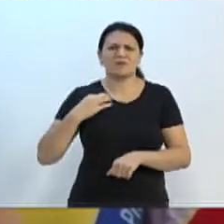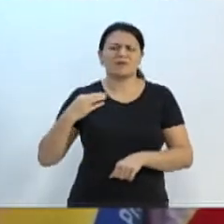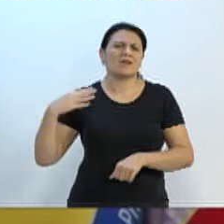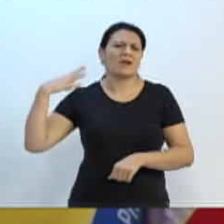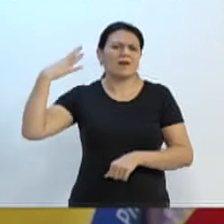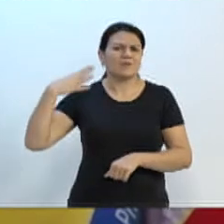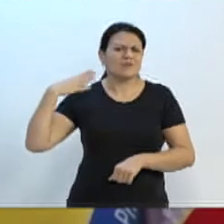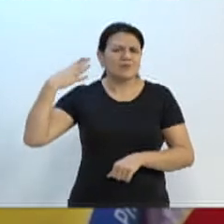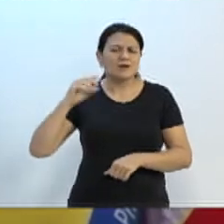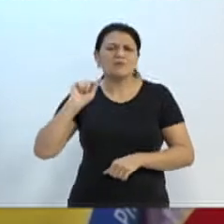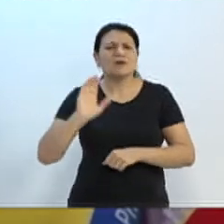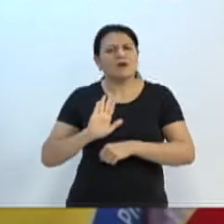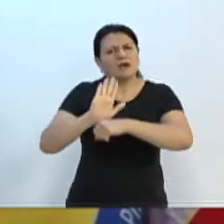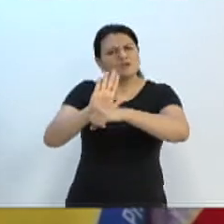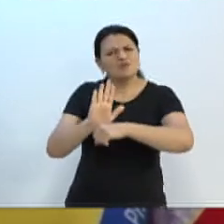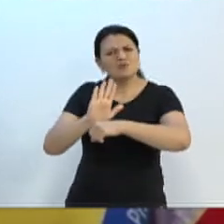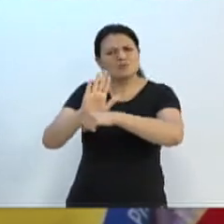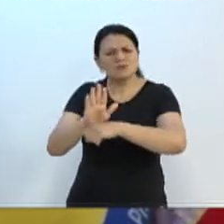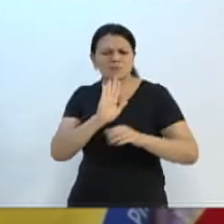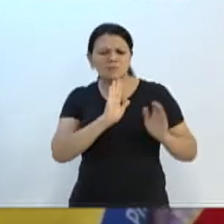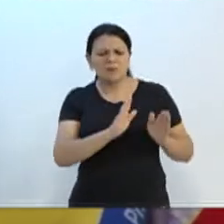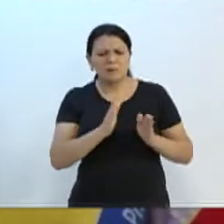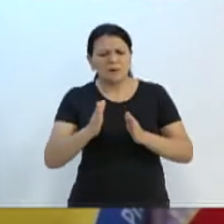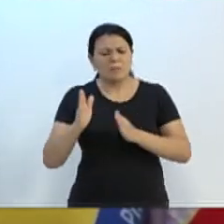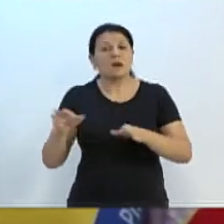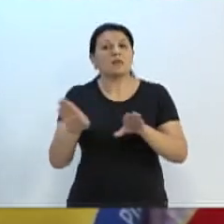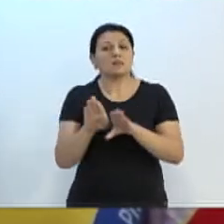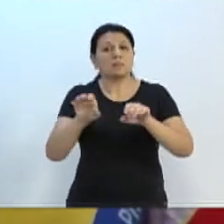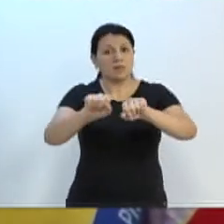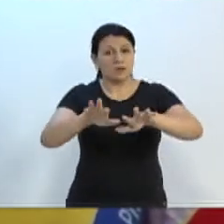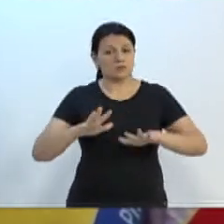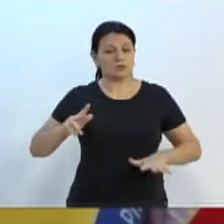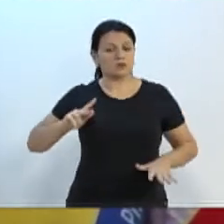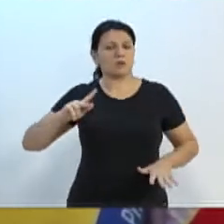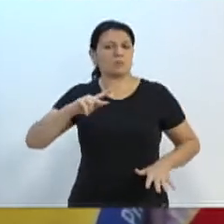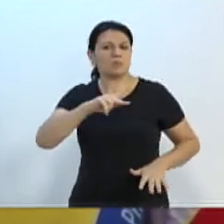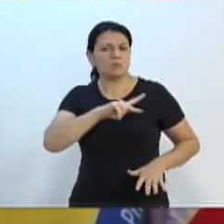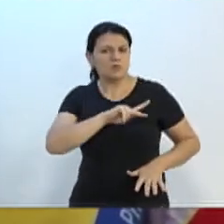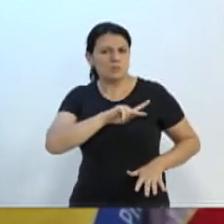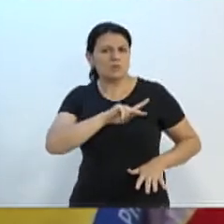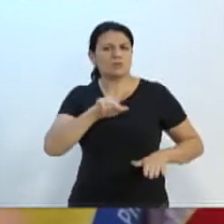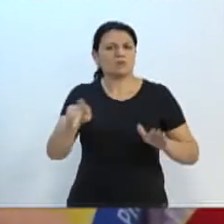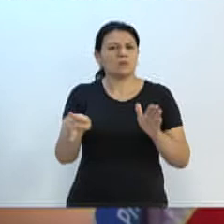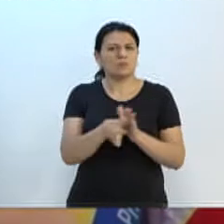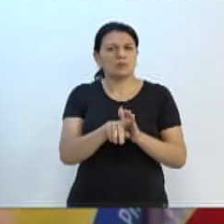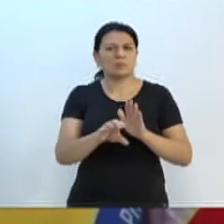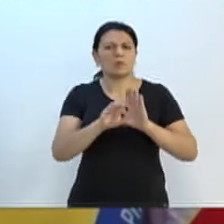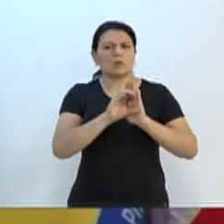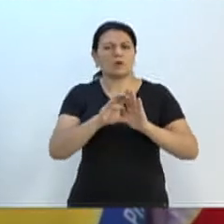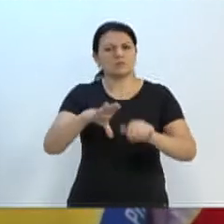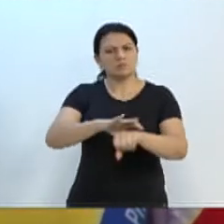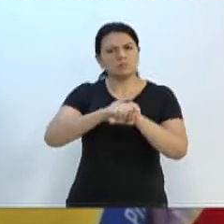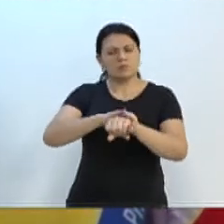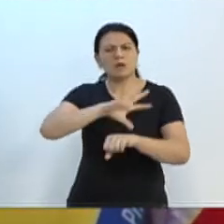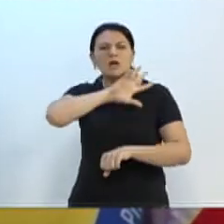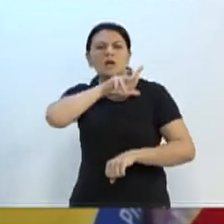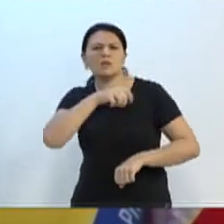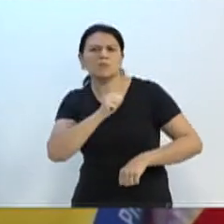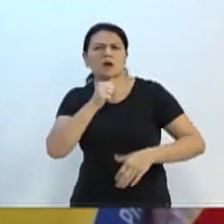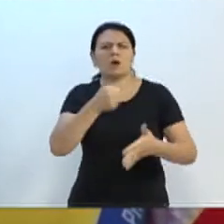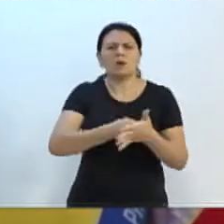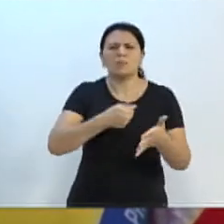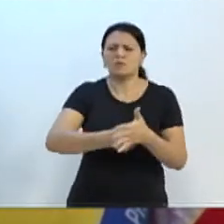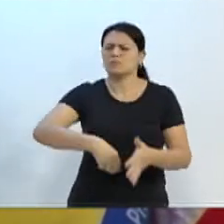também, ajudando nas etapas, participei das audiências públicas que tratavam a questão do Código de Proteção Animal, então uma luta que vem de muito tempo.